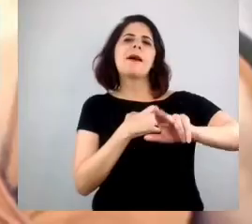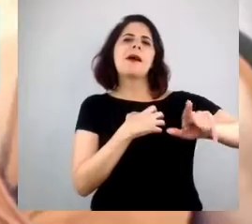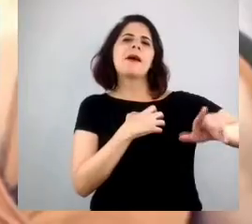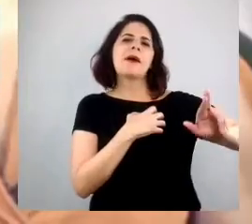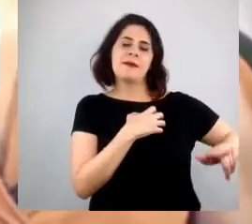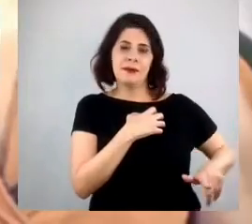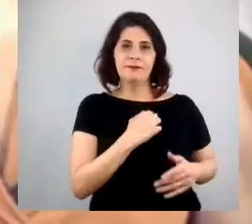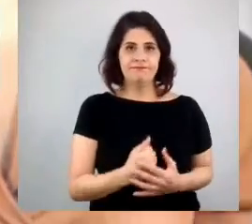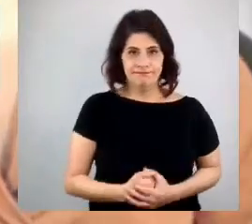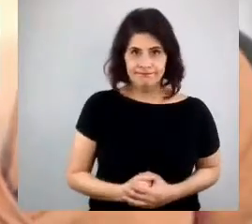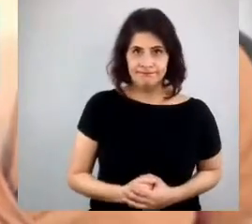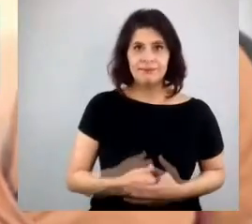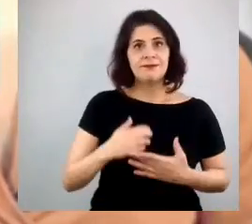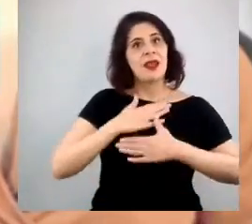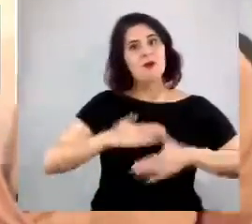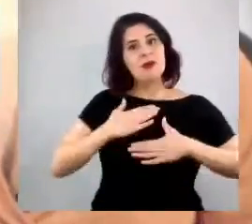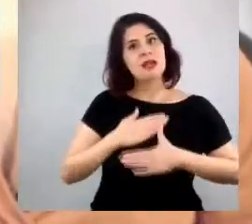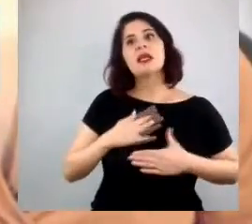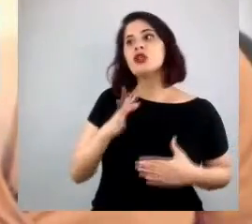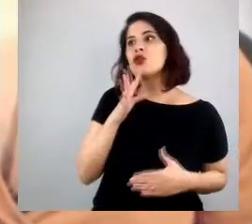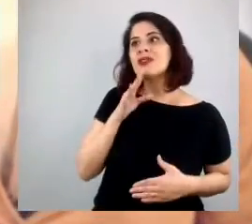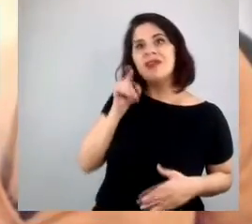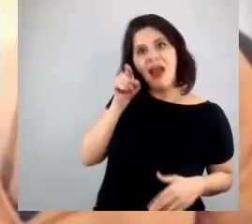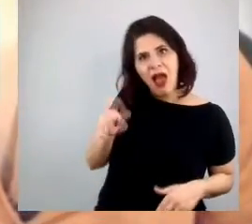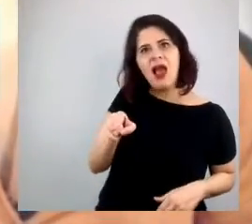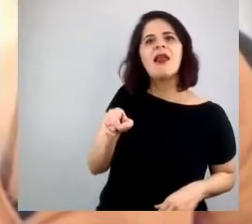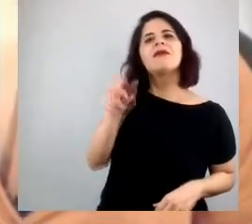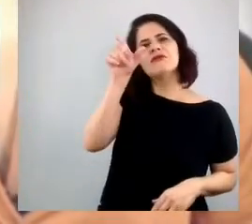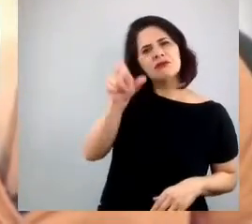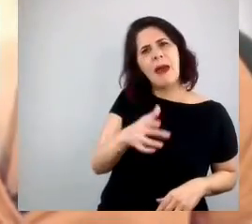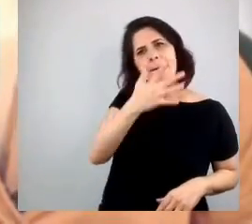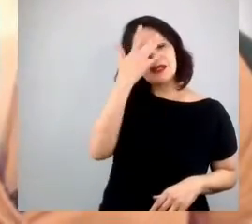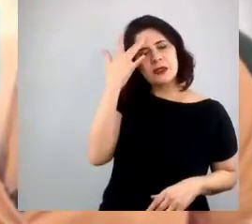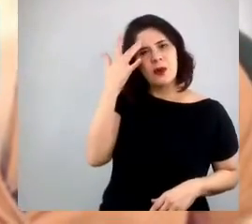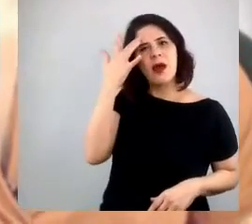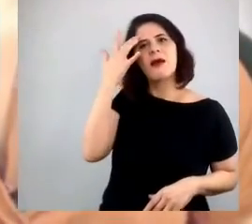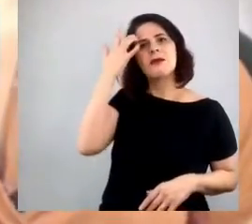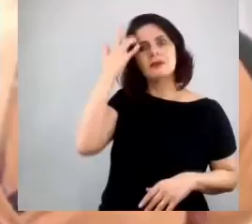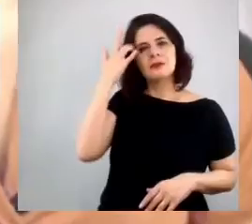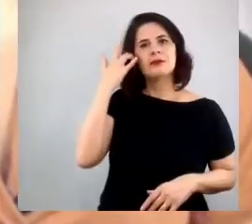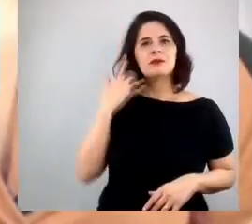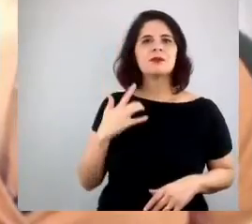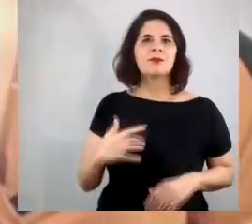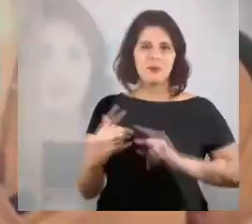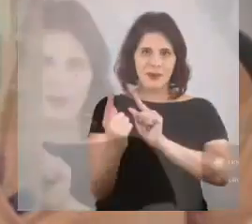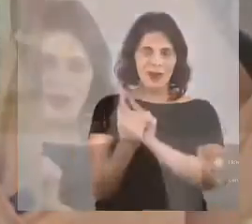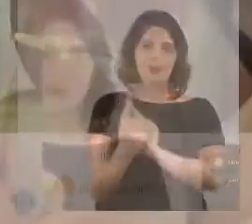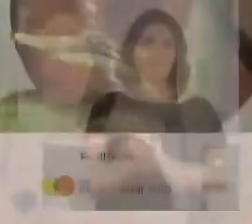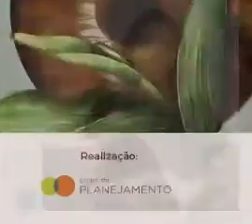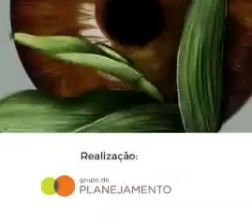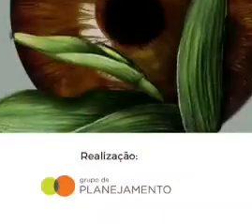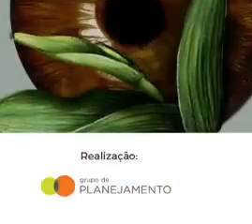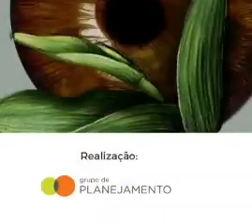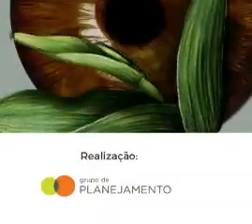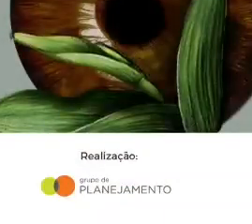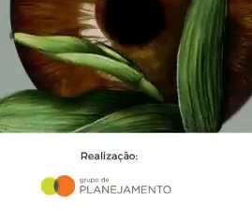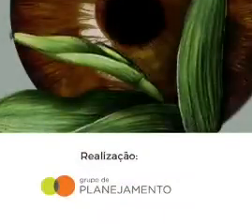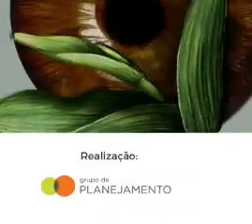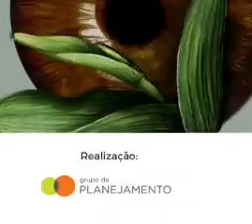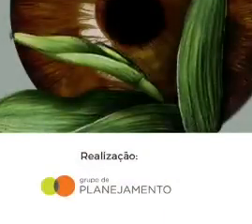de conhecer essa profissional de perto e, assim, vários aprendizados. Com vocês, Maria Gal. Bem,